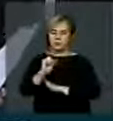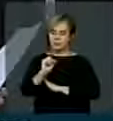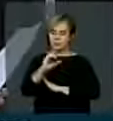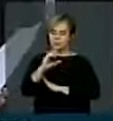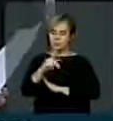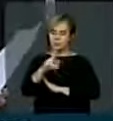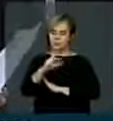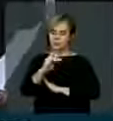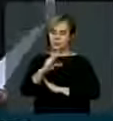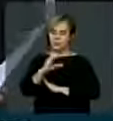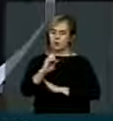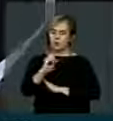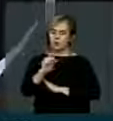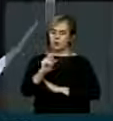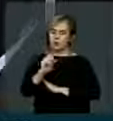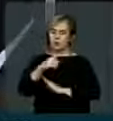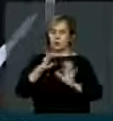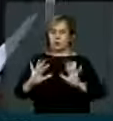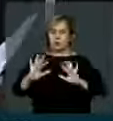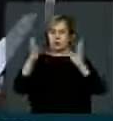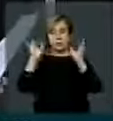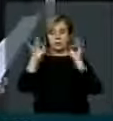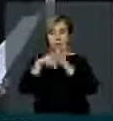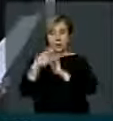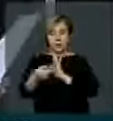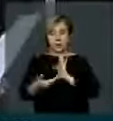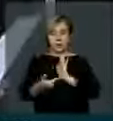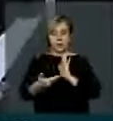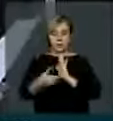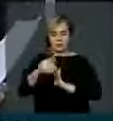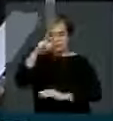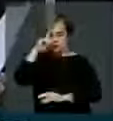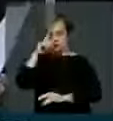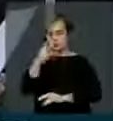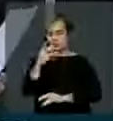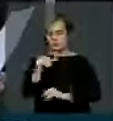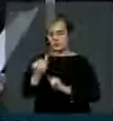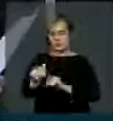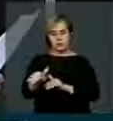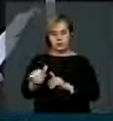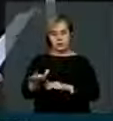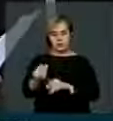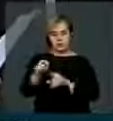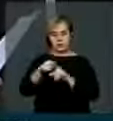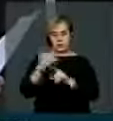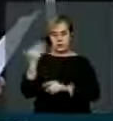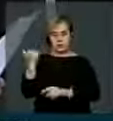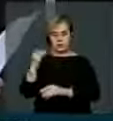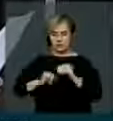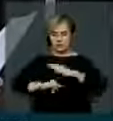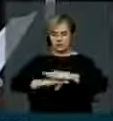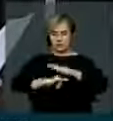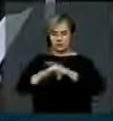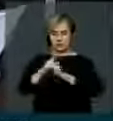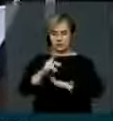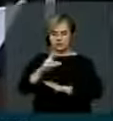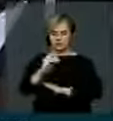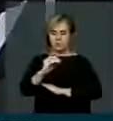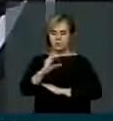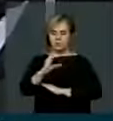foram homenageados a exceção solene aqui nesta casa no dia 30 de setembro o Instituto processos